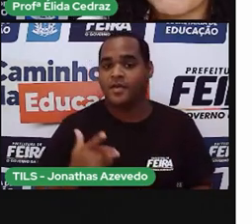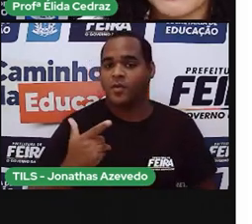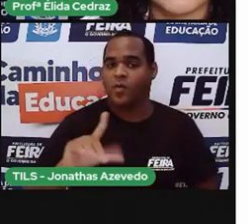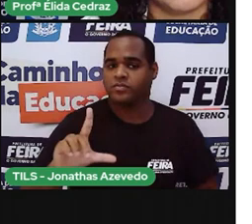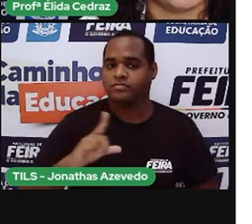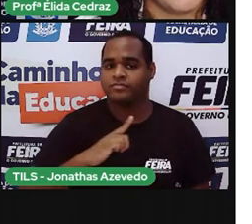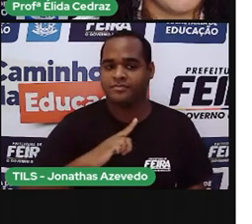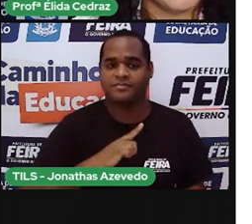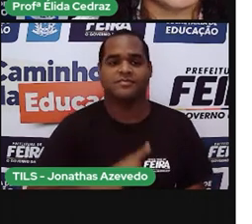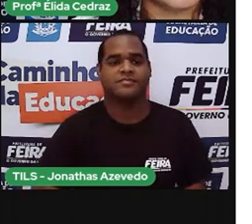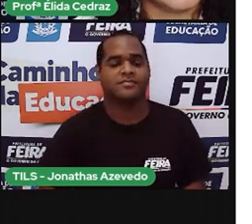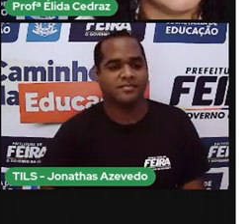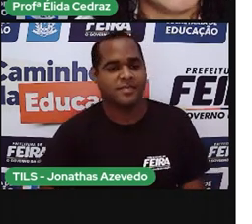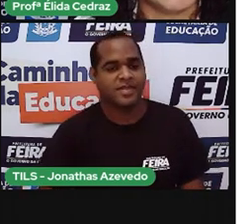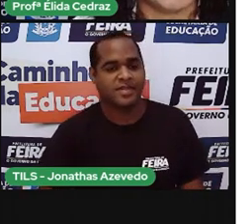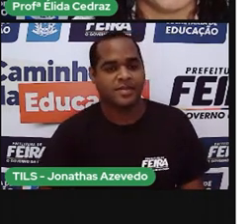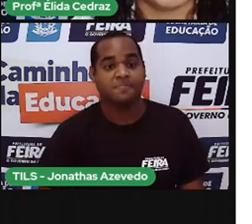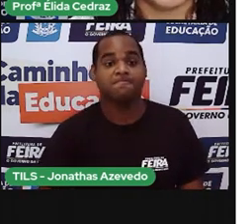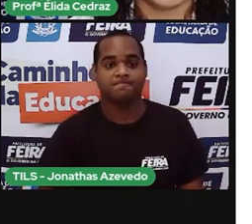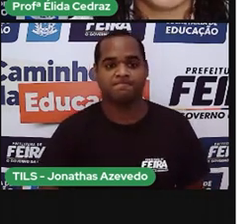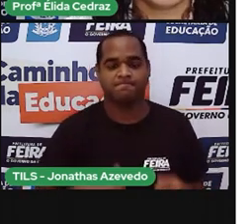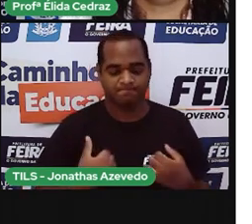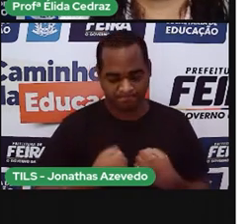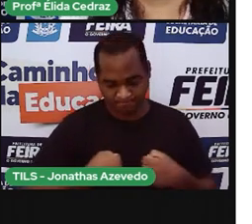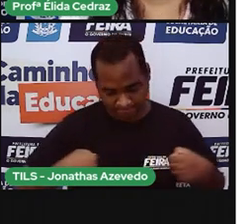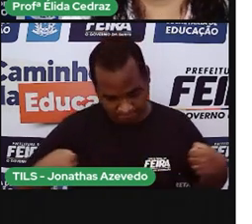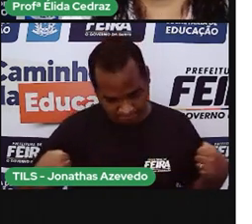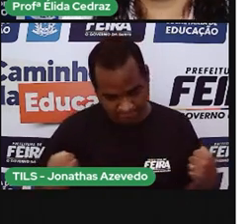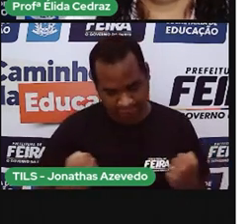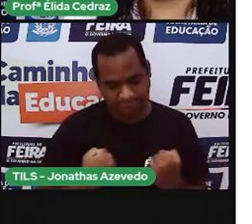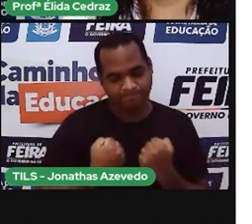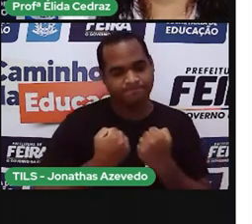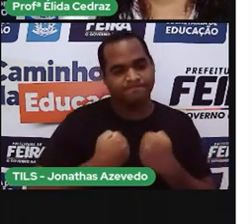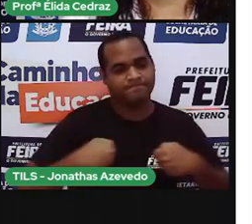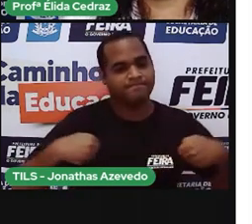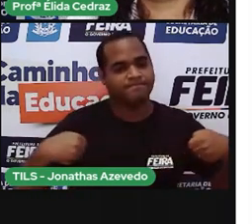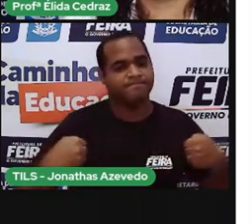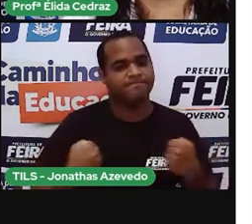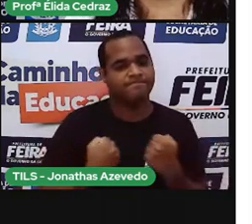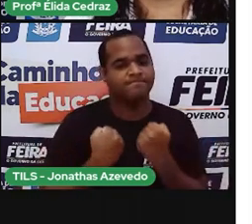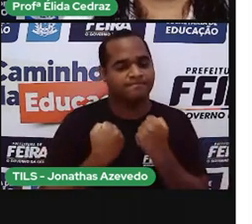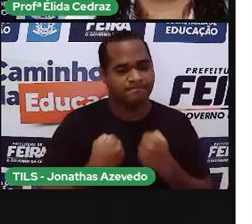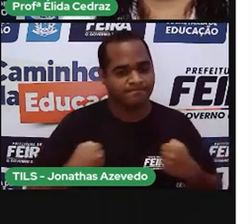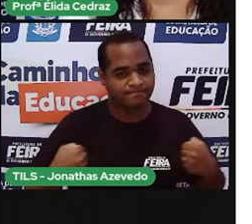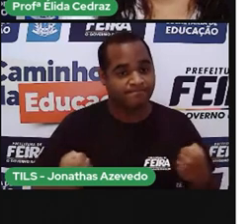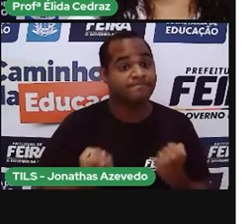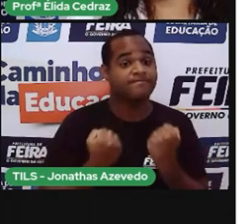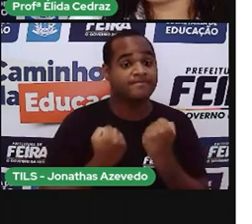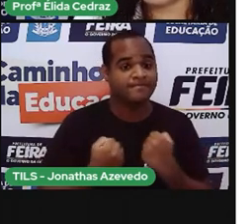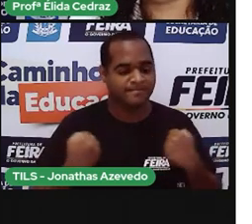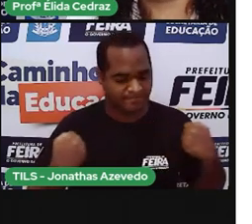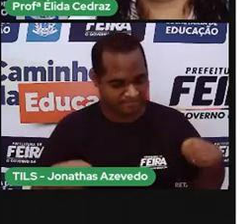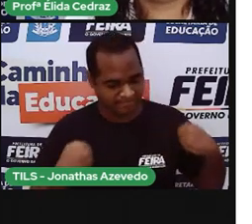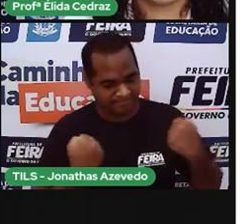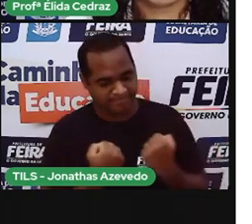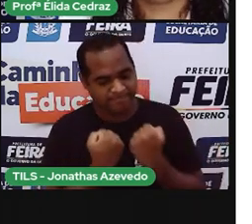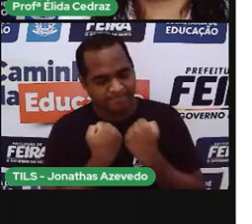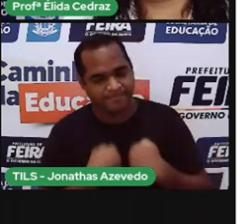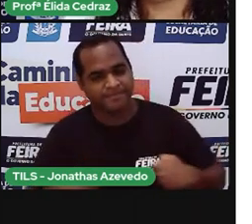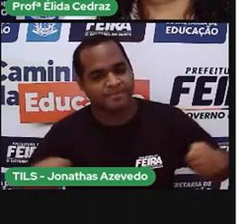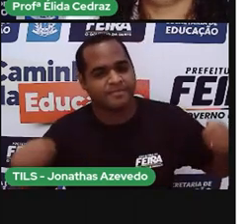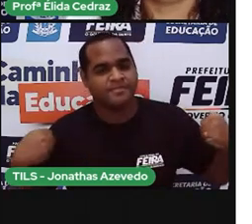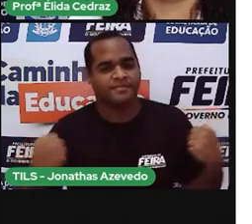próximos domingo a pão pão pão pão pão na